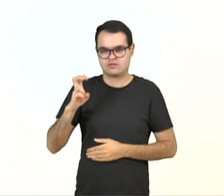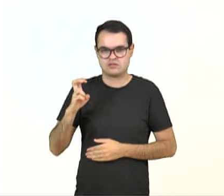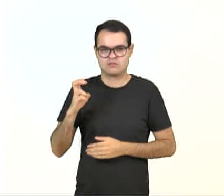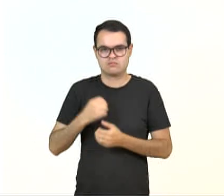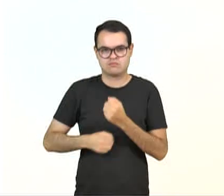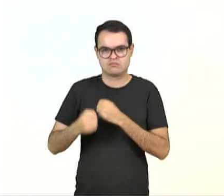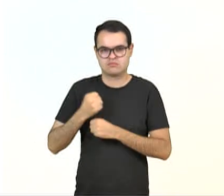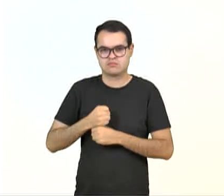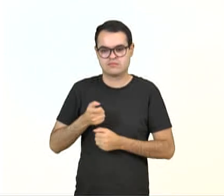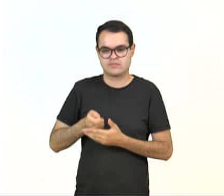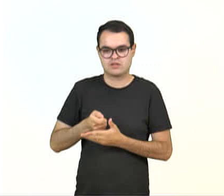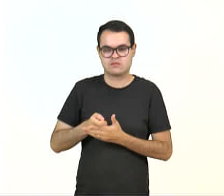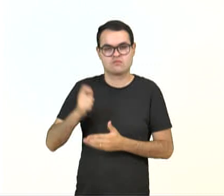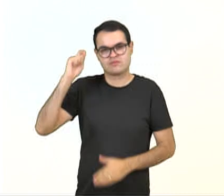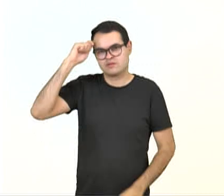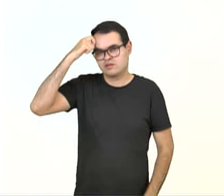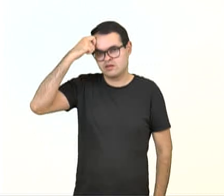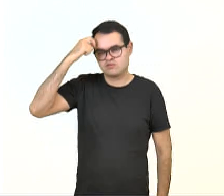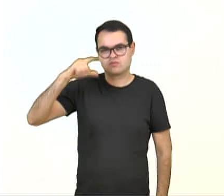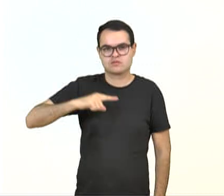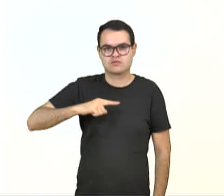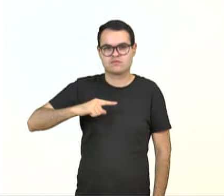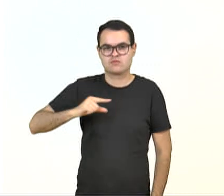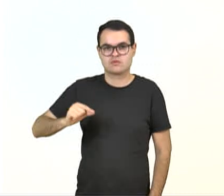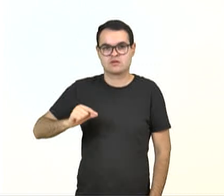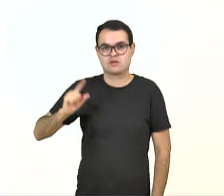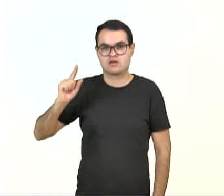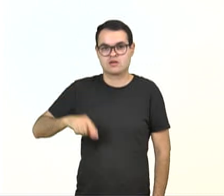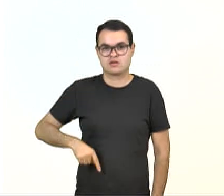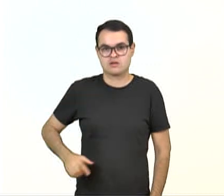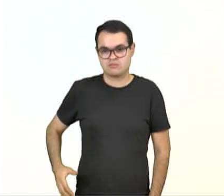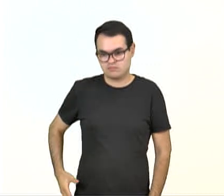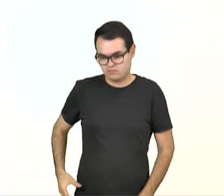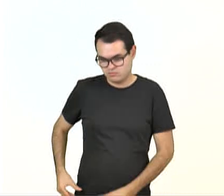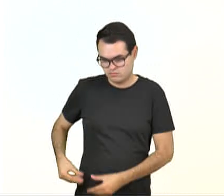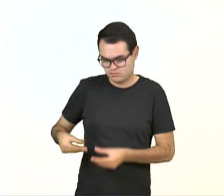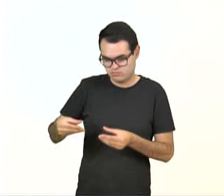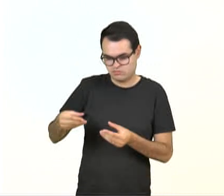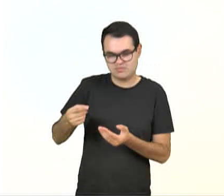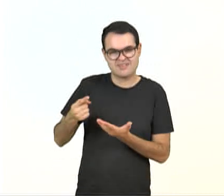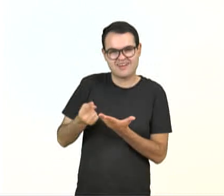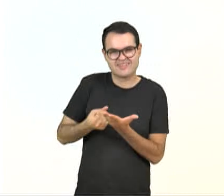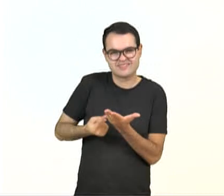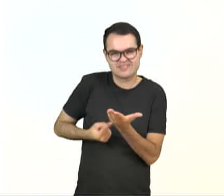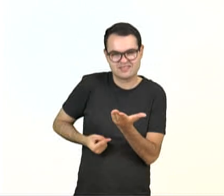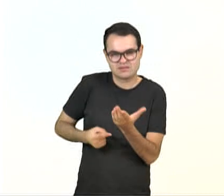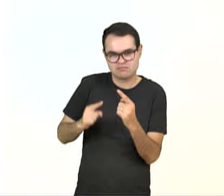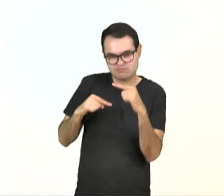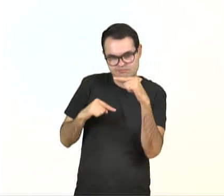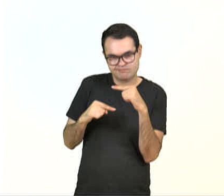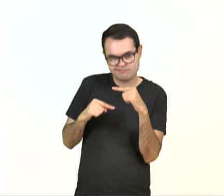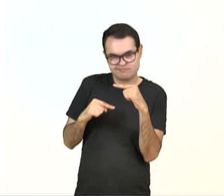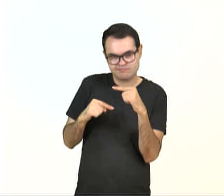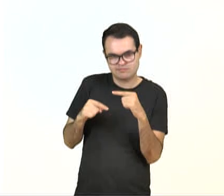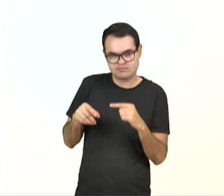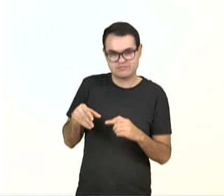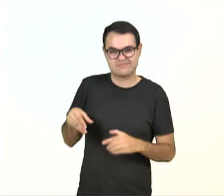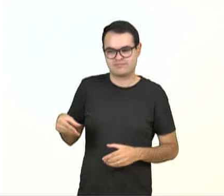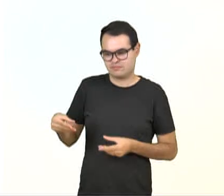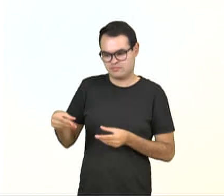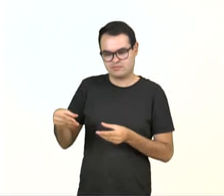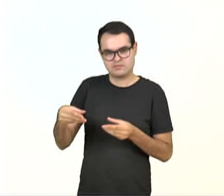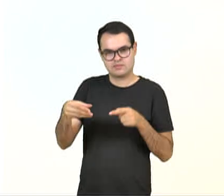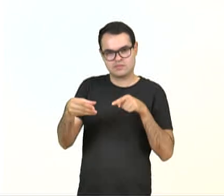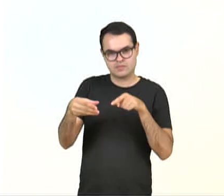1945 exigia que os negros portassem uma caderneta, ou seja, uma agendinha, assim, um livrinho, tá? No qual